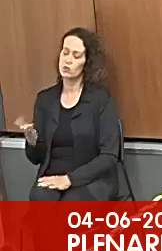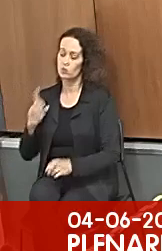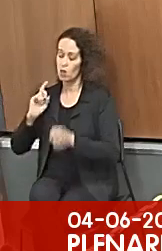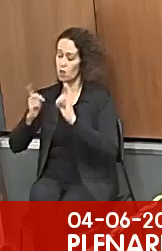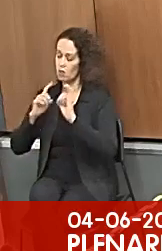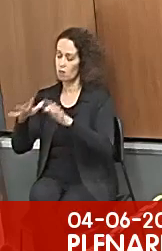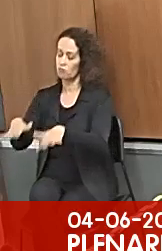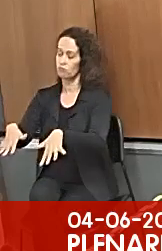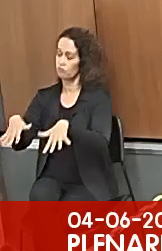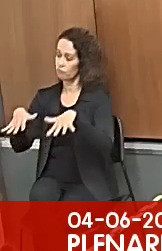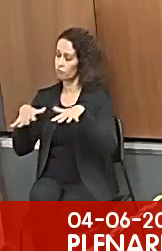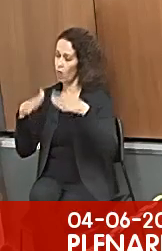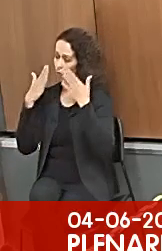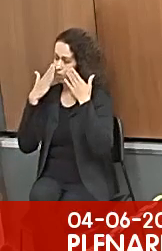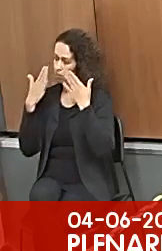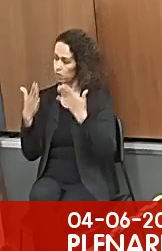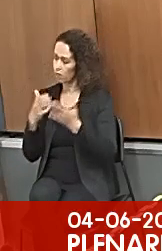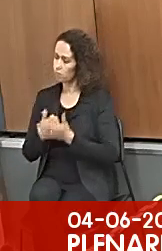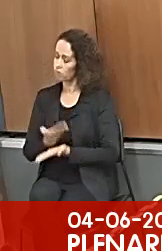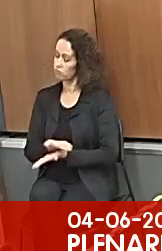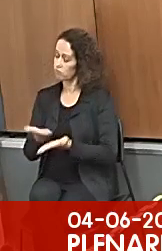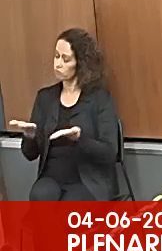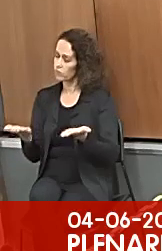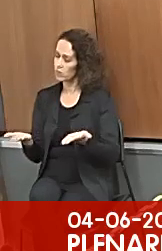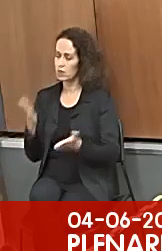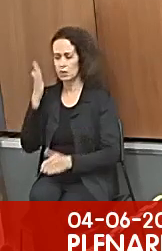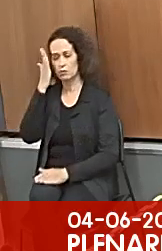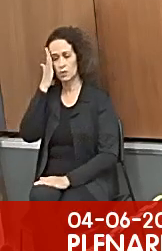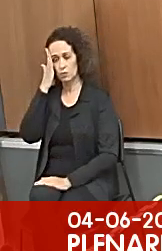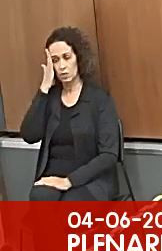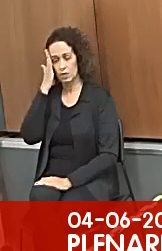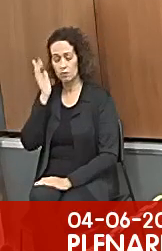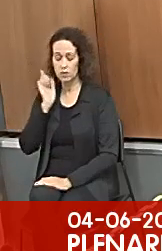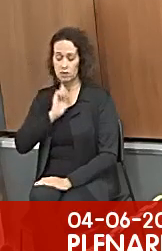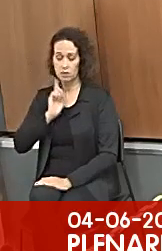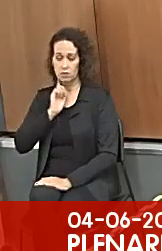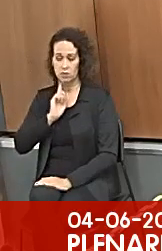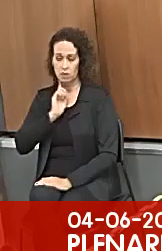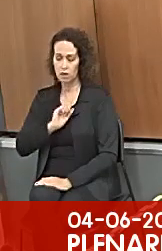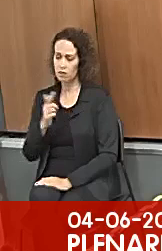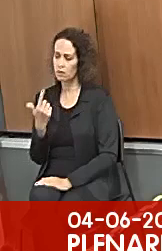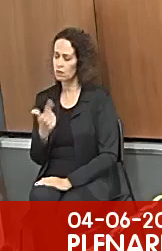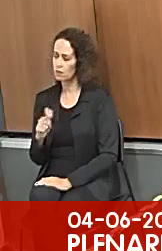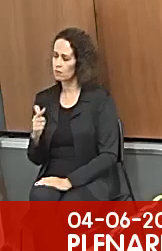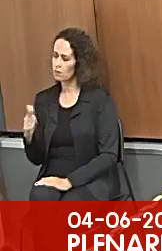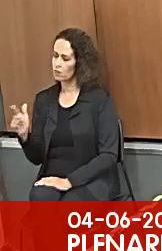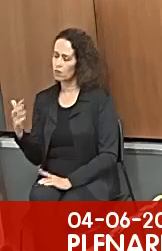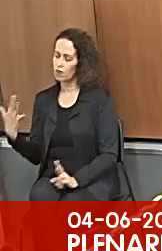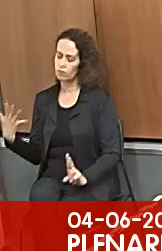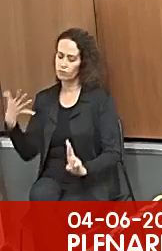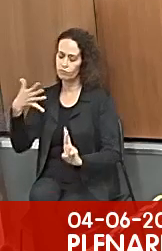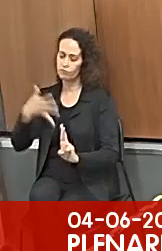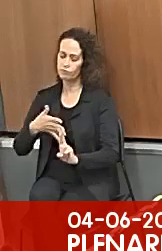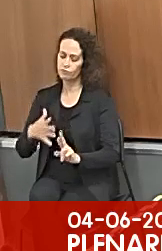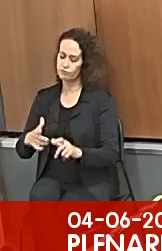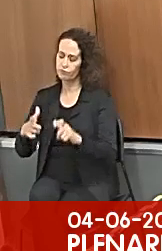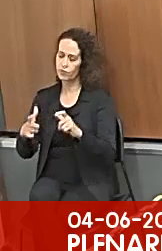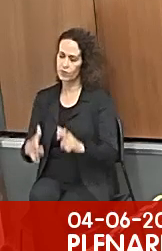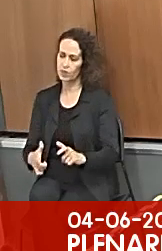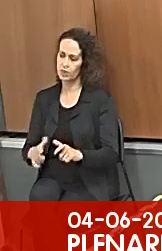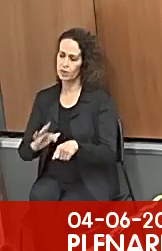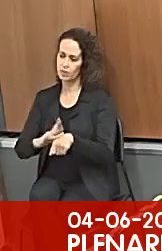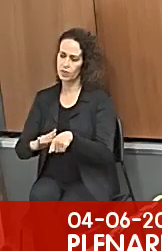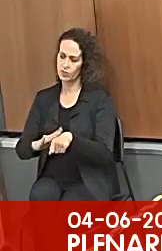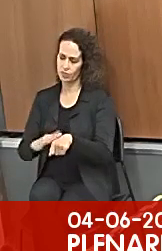pública, porque, para vocês terem ideia, Minas Gerais não tem um centro de referência para